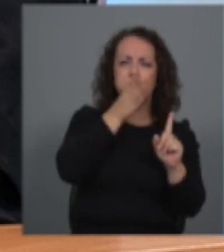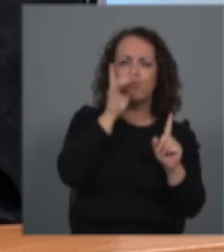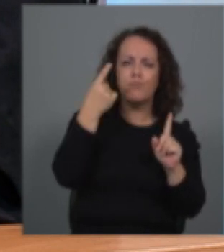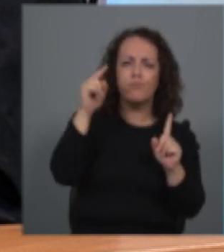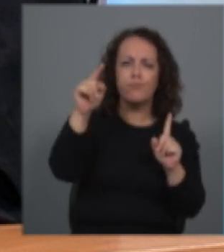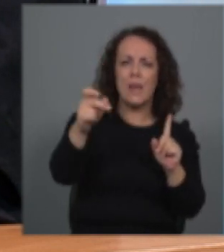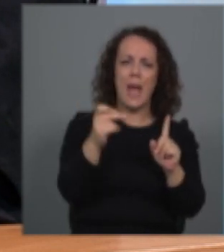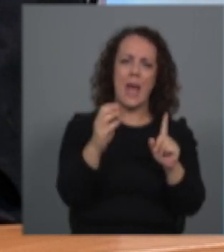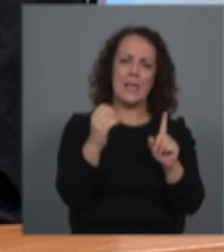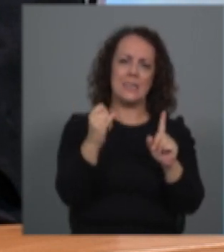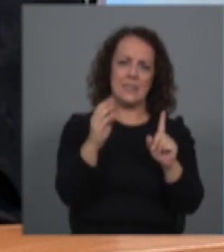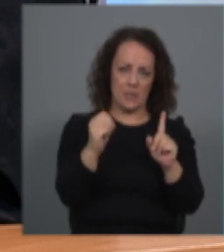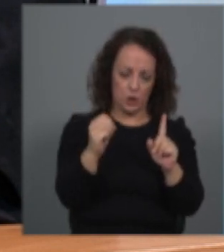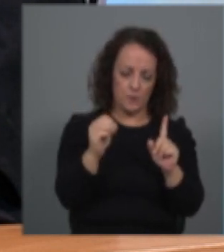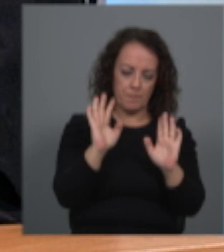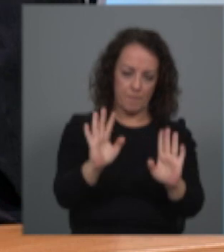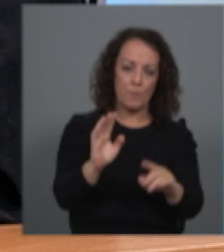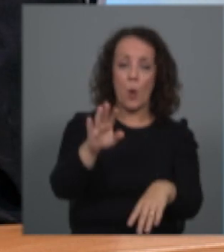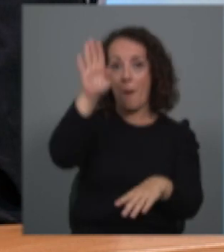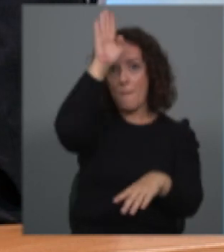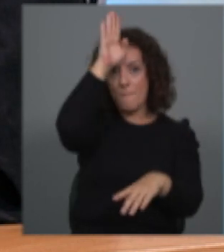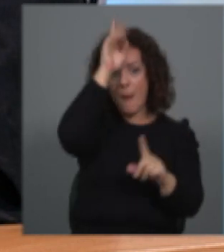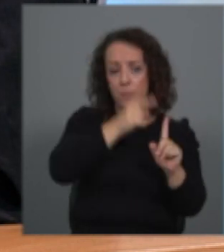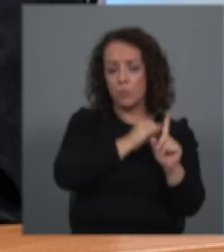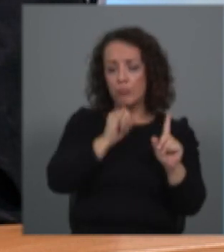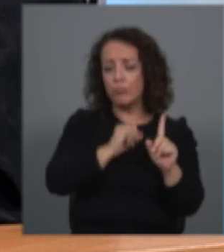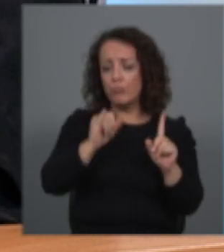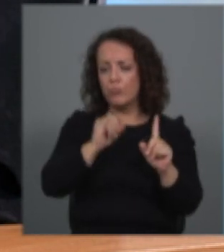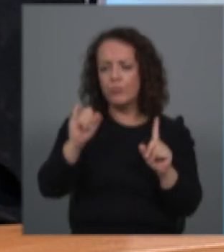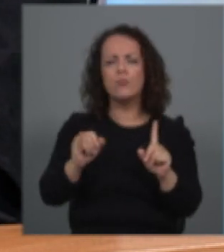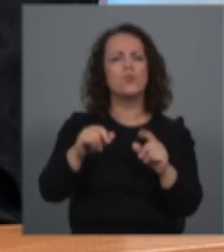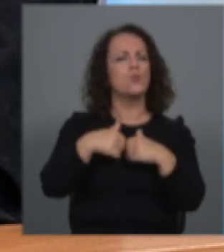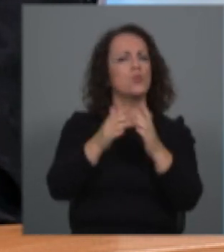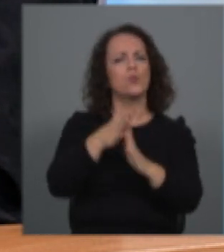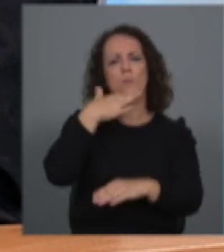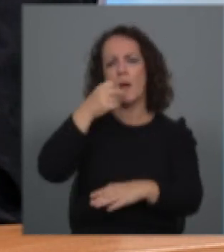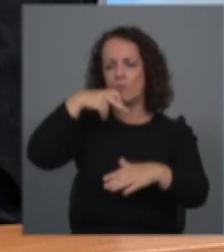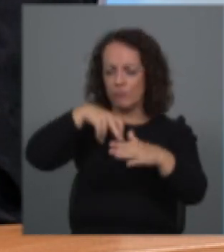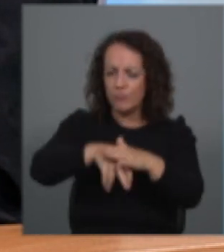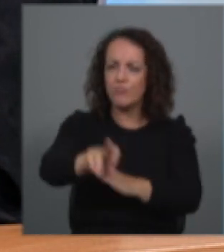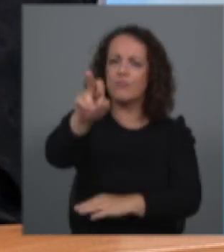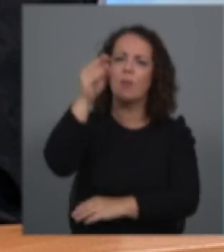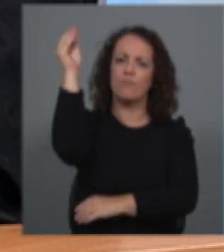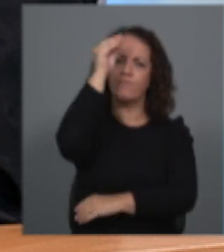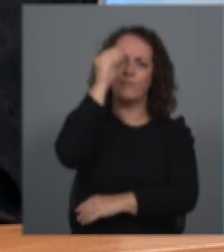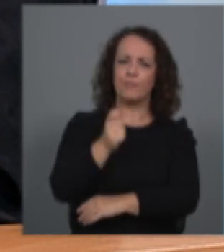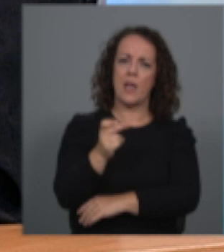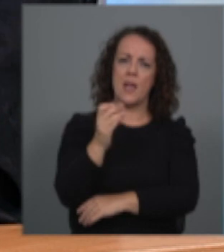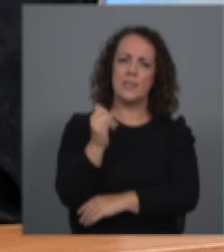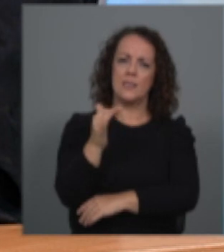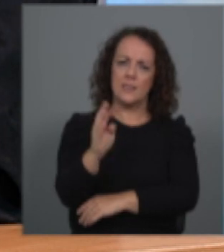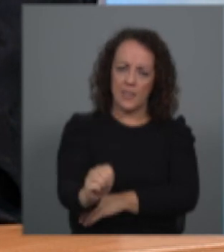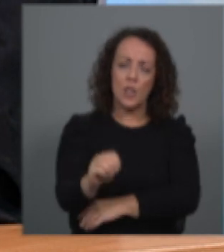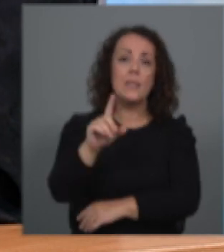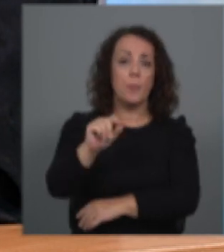foram assim, um pouco procurar inspiração para o próprio pontificado. Penso João Paulo II, que de